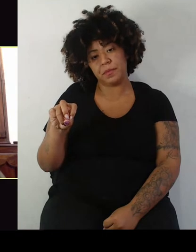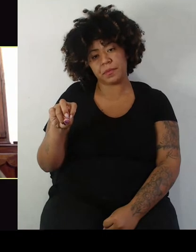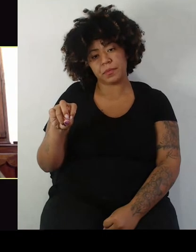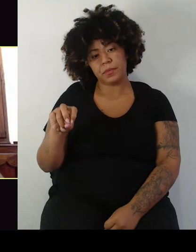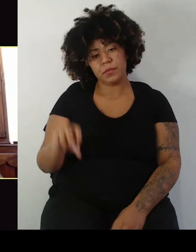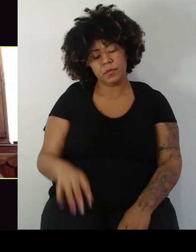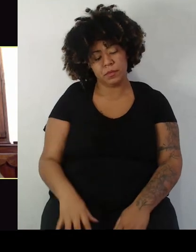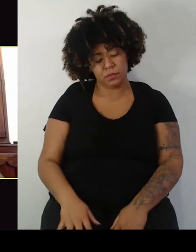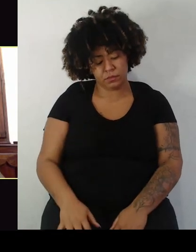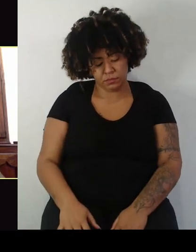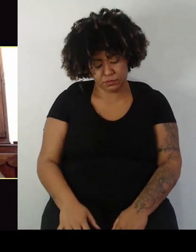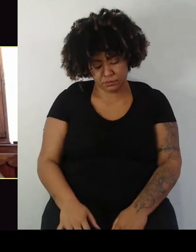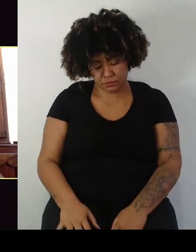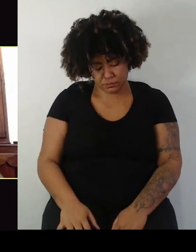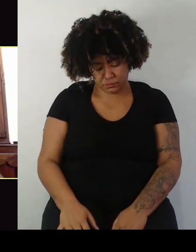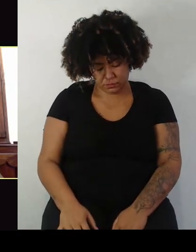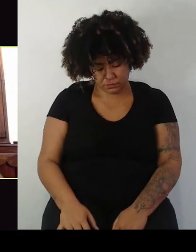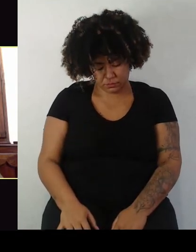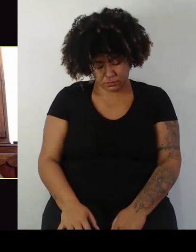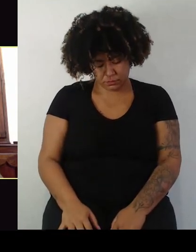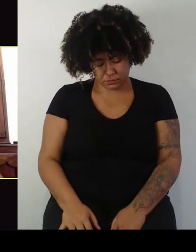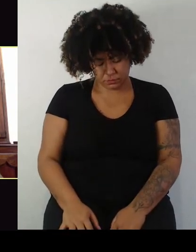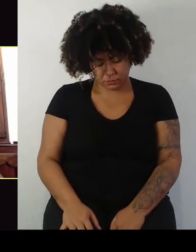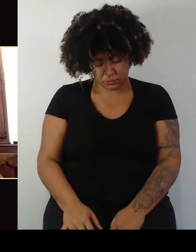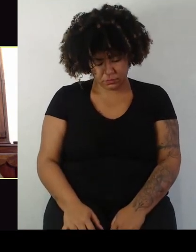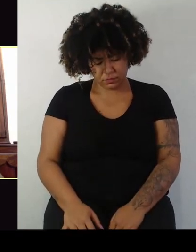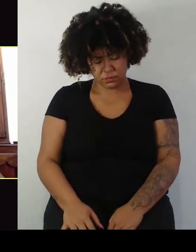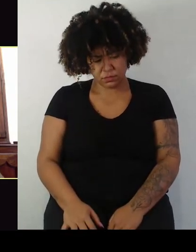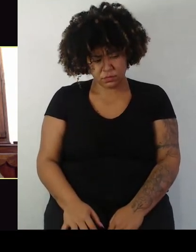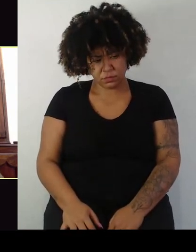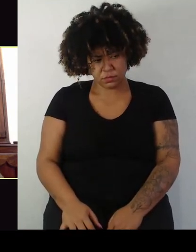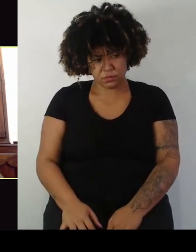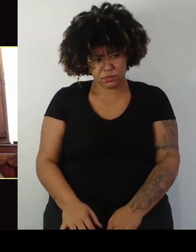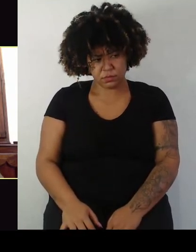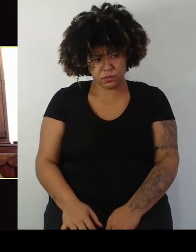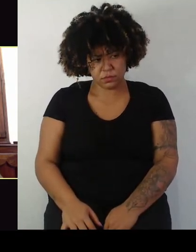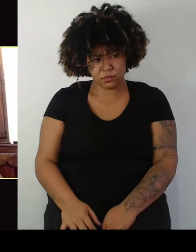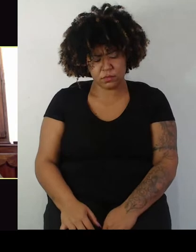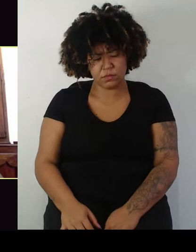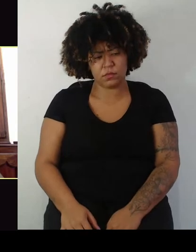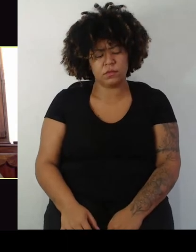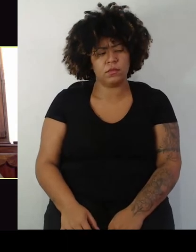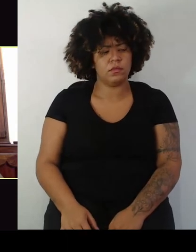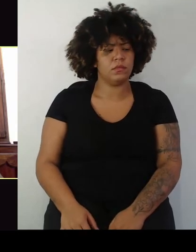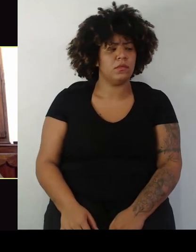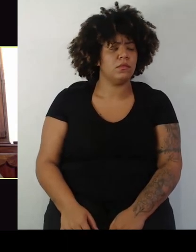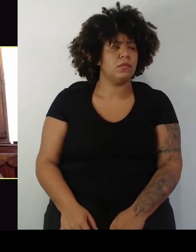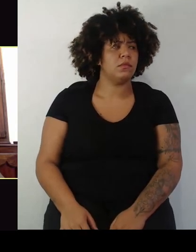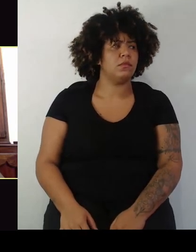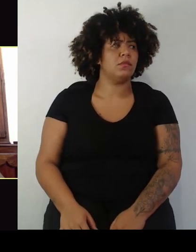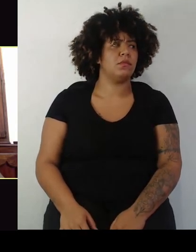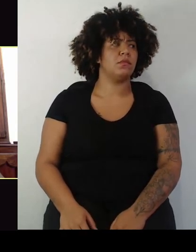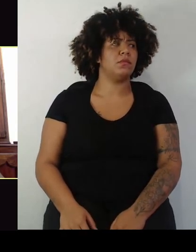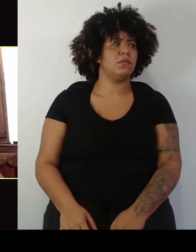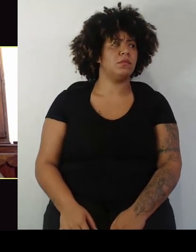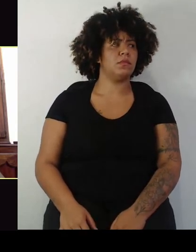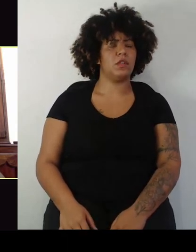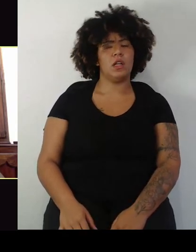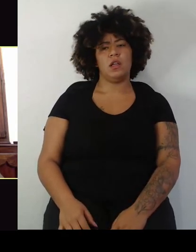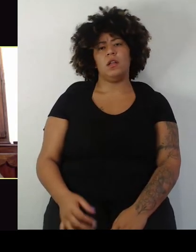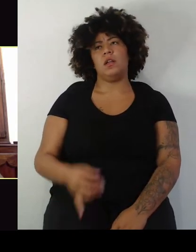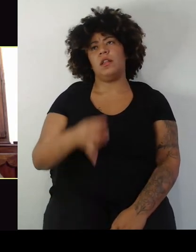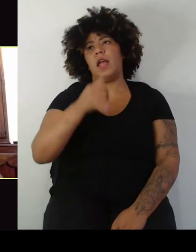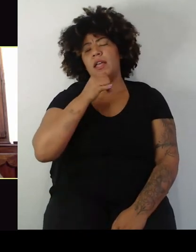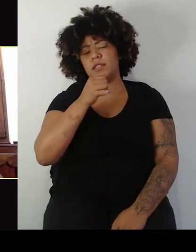ninguém ouvia pintando a menos que fosse um amante o outro que tivesse na cama não tivesse